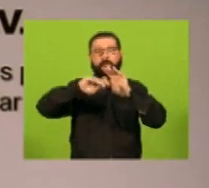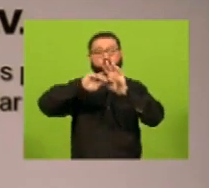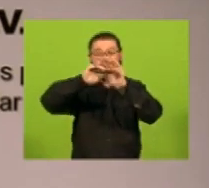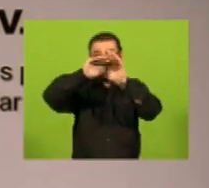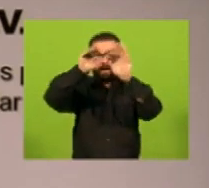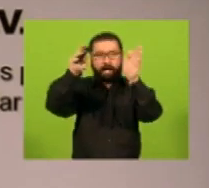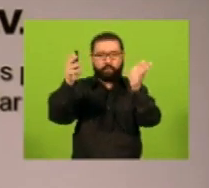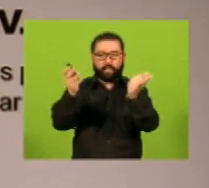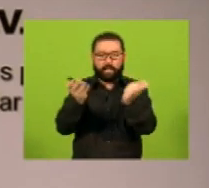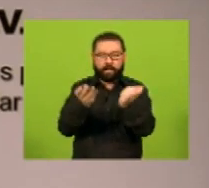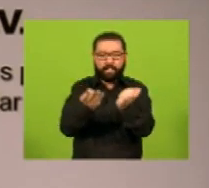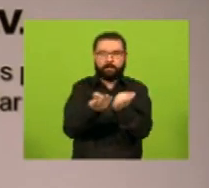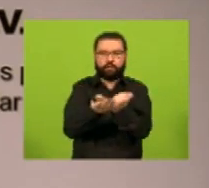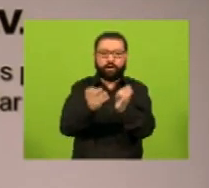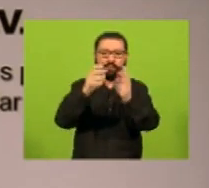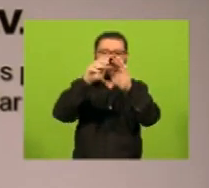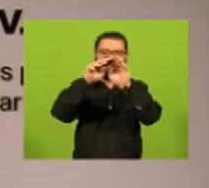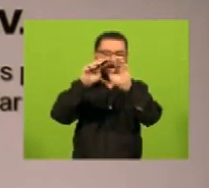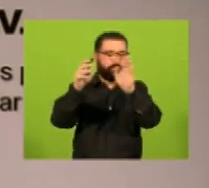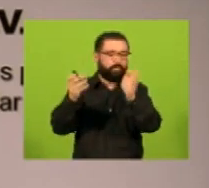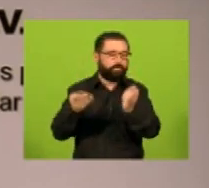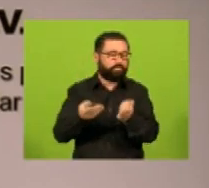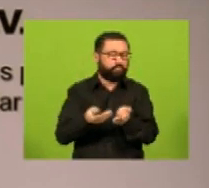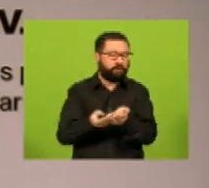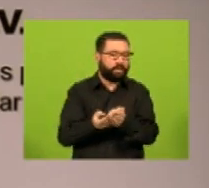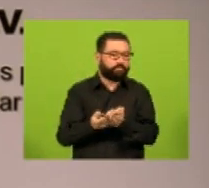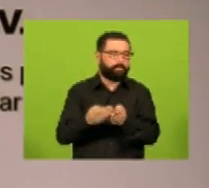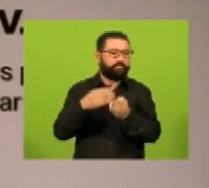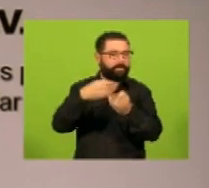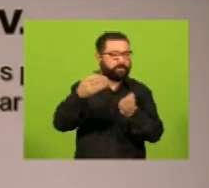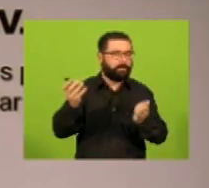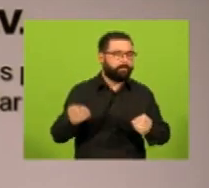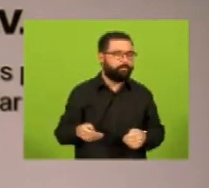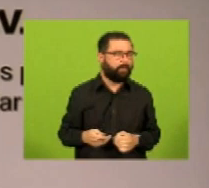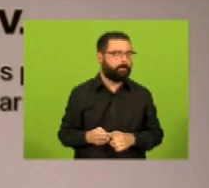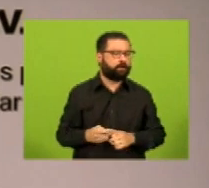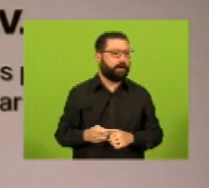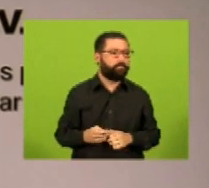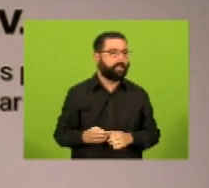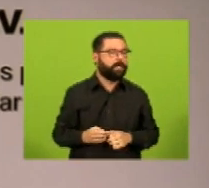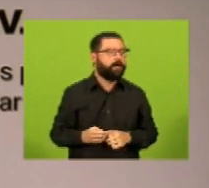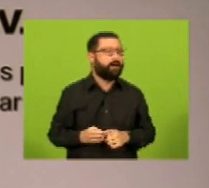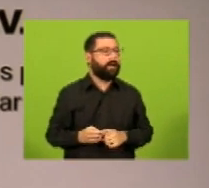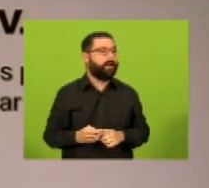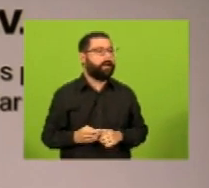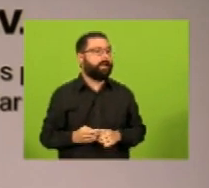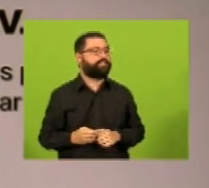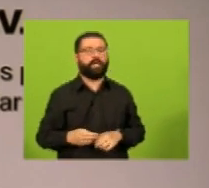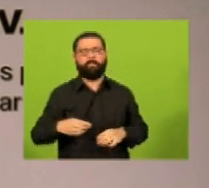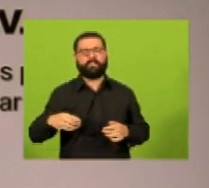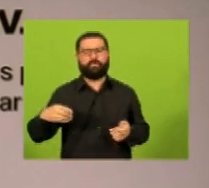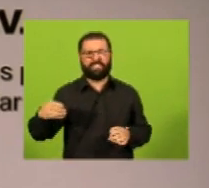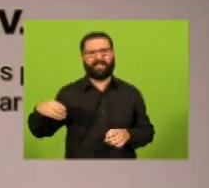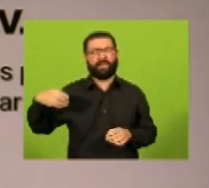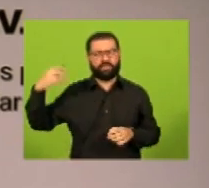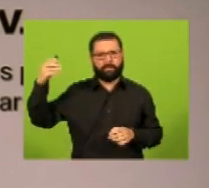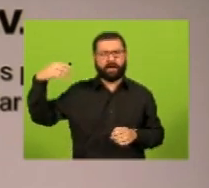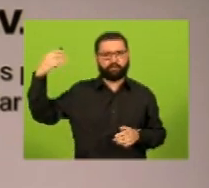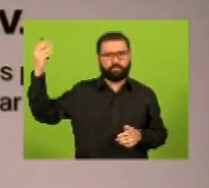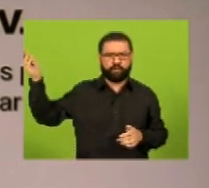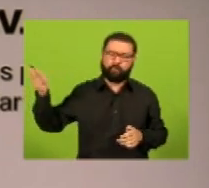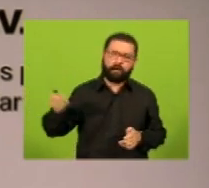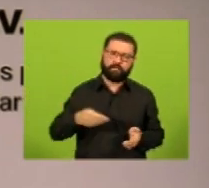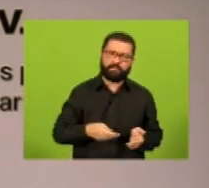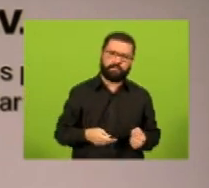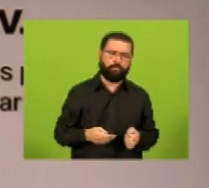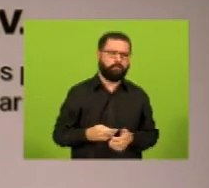cone cheio tem cauda ao longo de toda a superfície e também no meio, tá? Geralmente é quando você tem taxas de